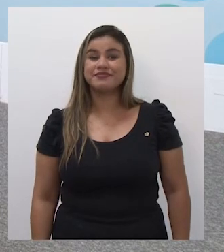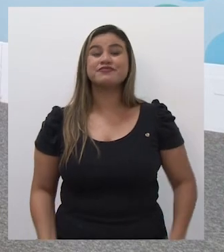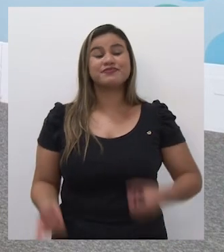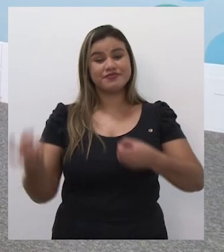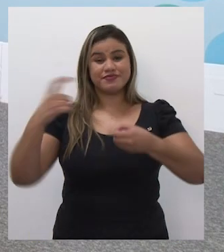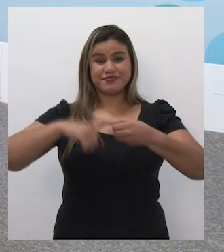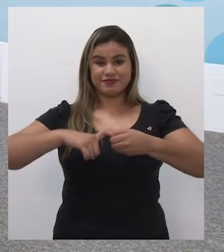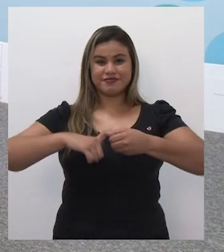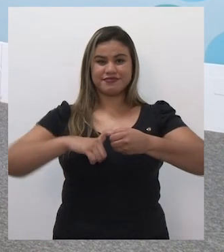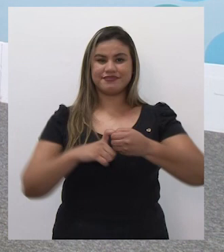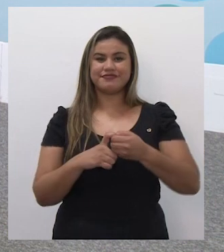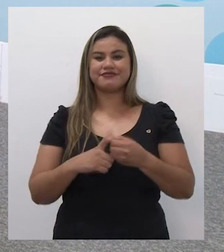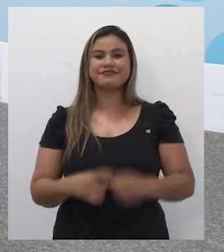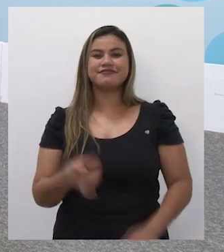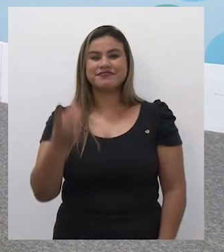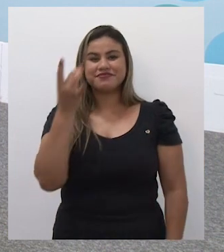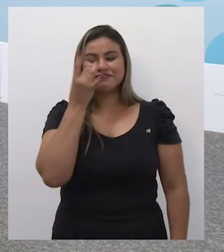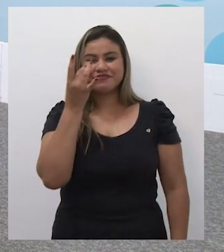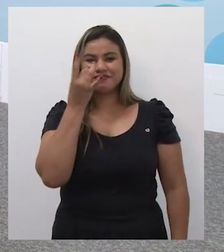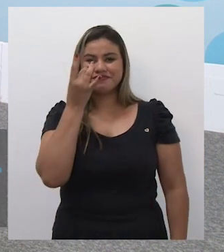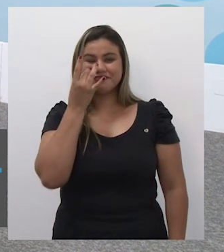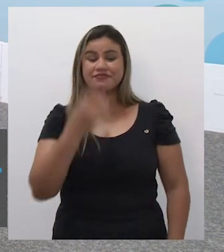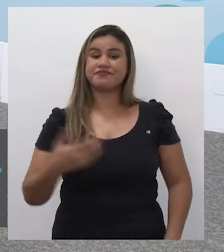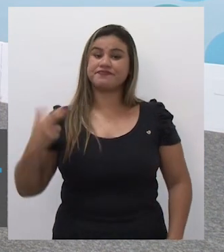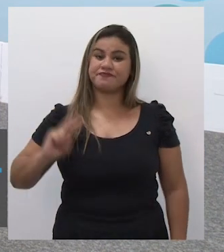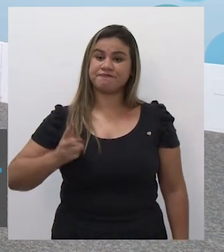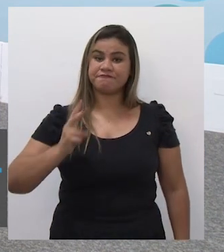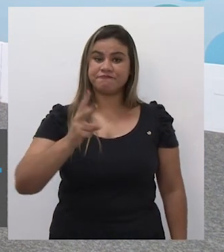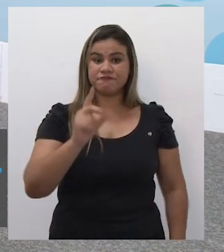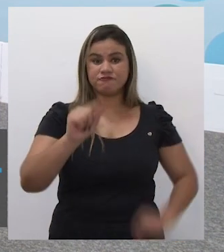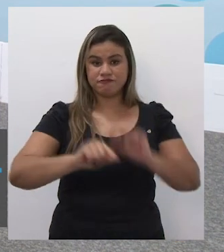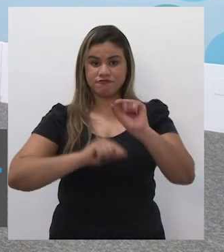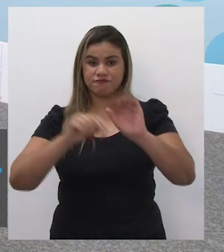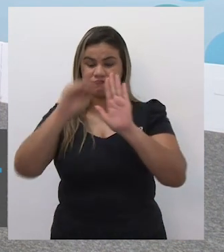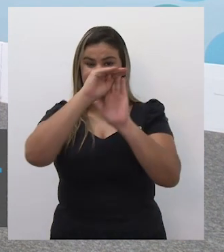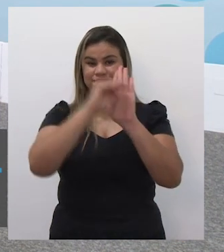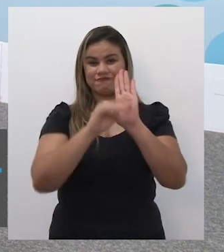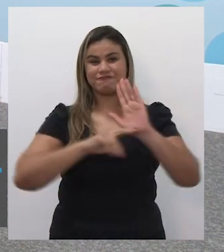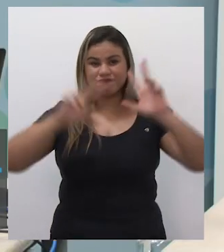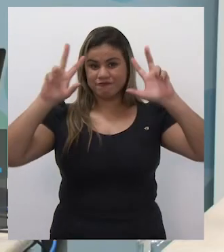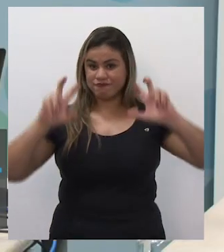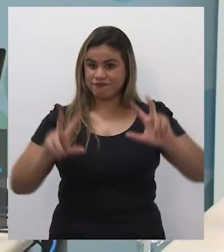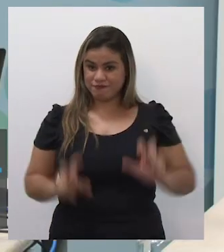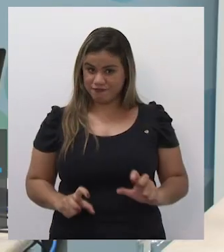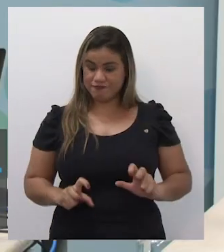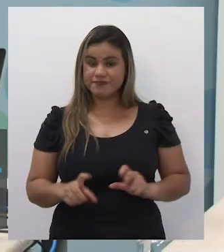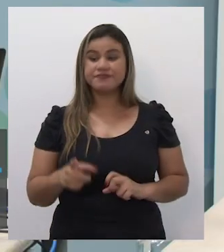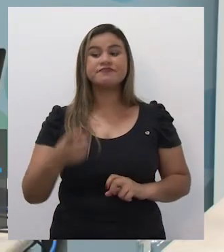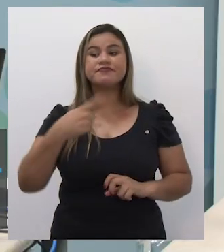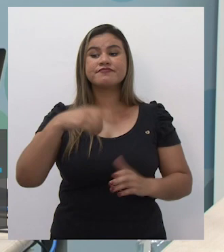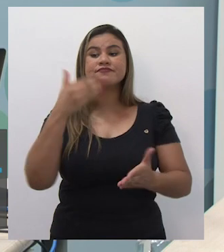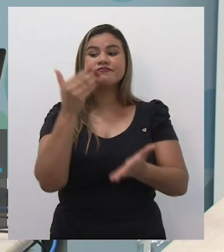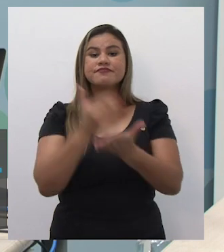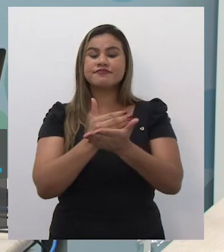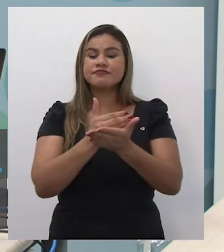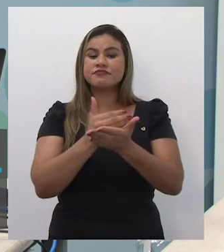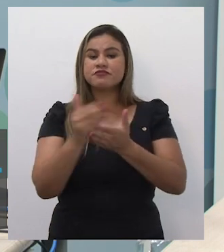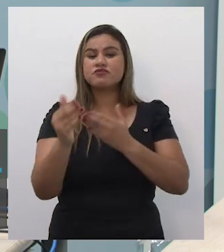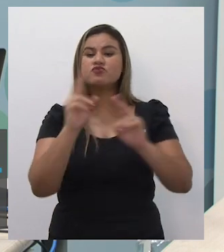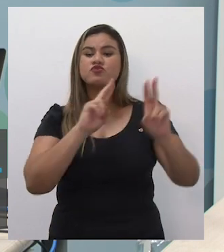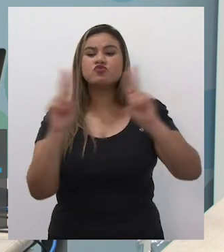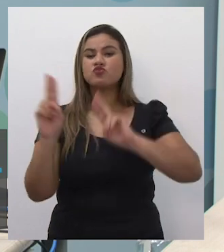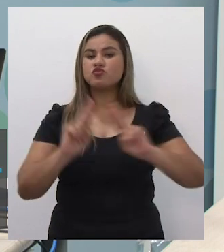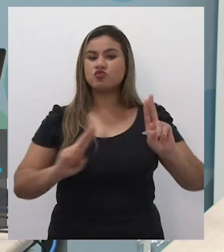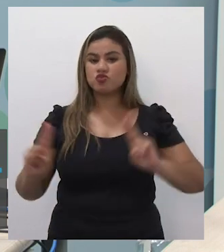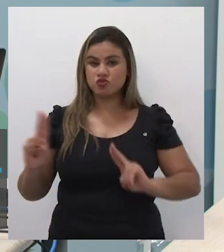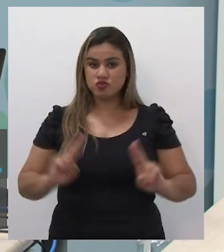Voltamos então ao vivo e dando prosseguimento, Dani, à nossa pauta aqui, queremos trazer aqui os nomes das pessoas